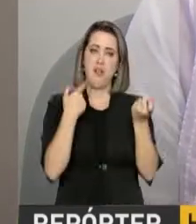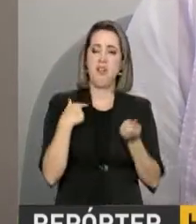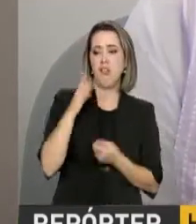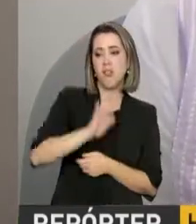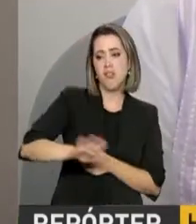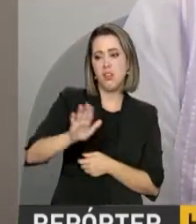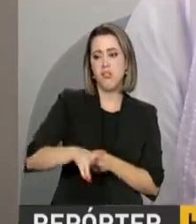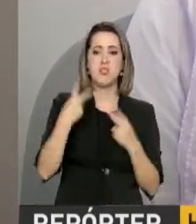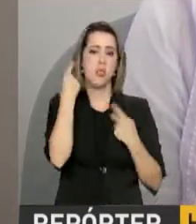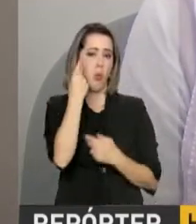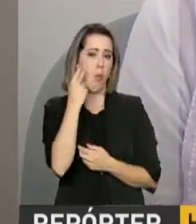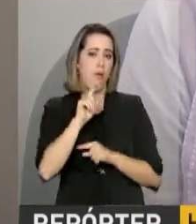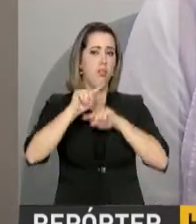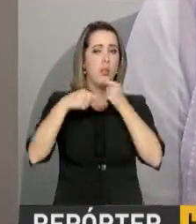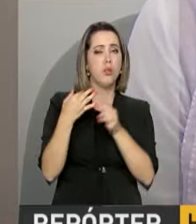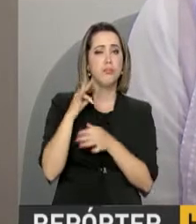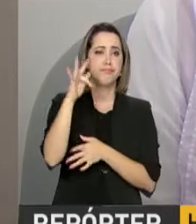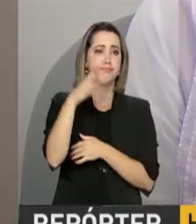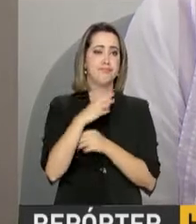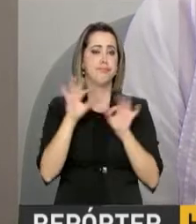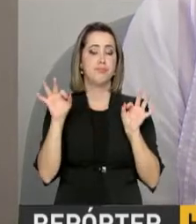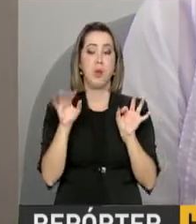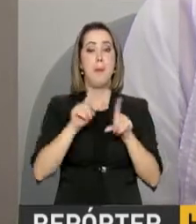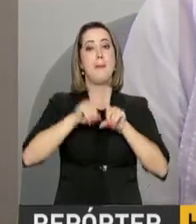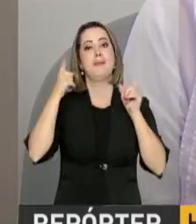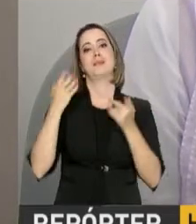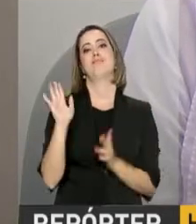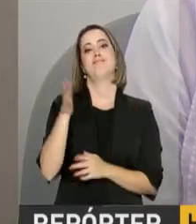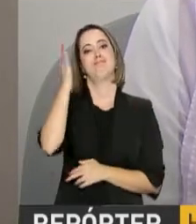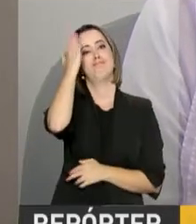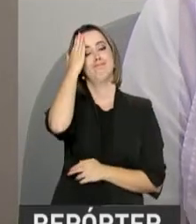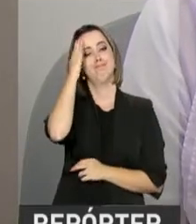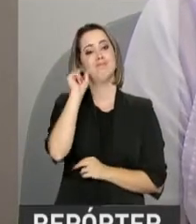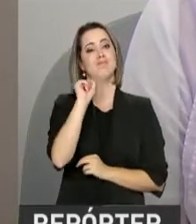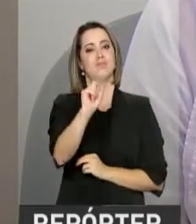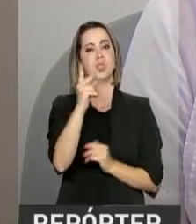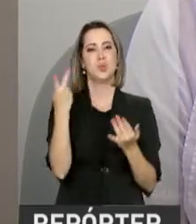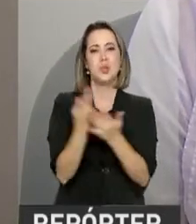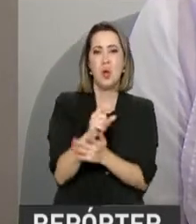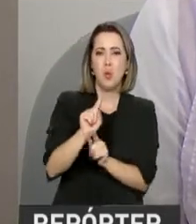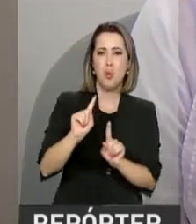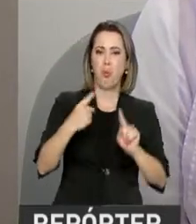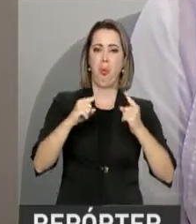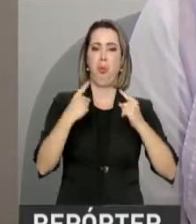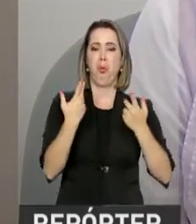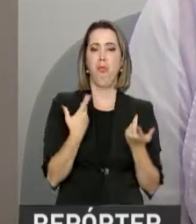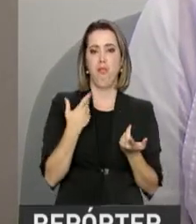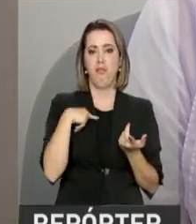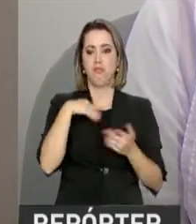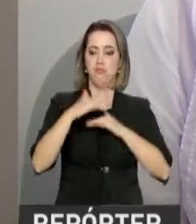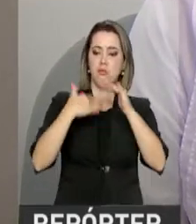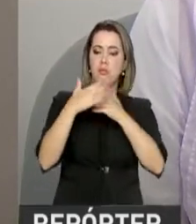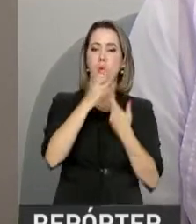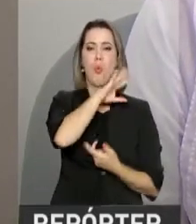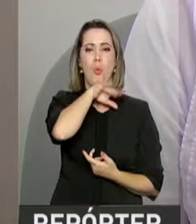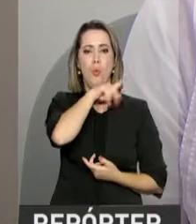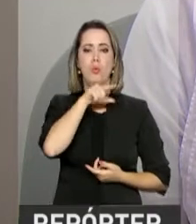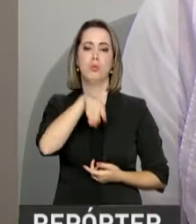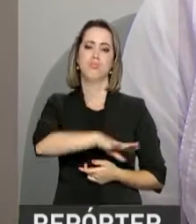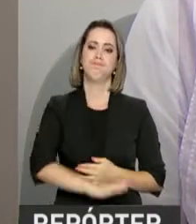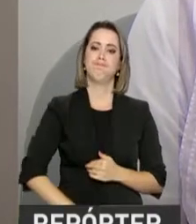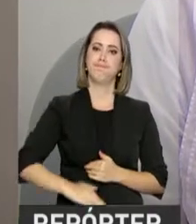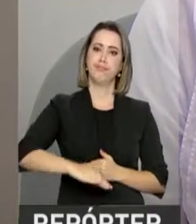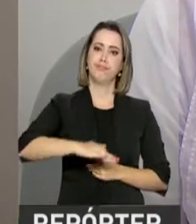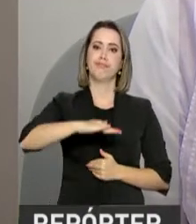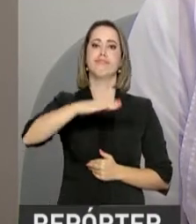de criança de que vai passar mas a gente sabe que os efeitos negativos no desenvolvimento das crianças